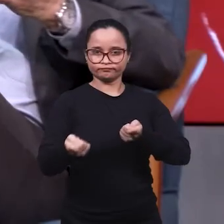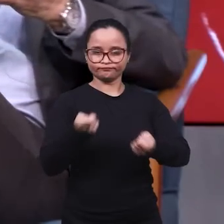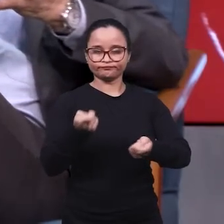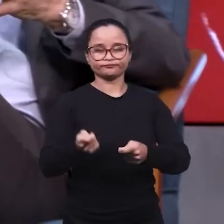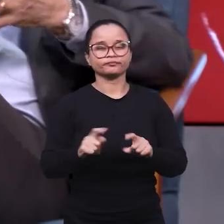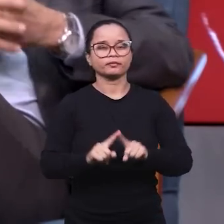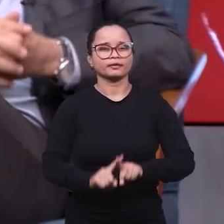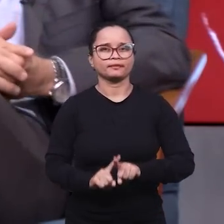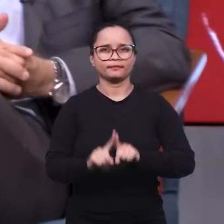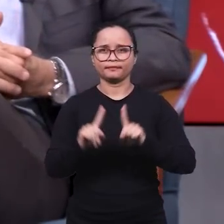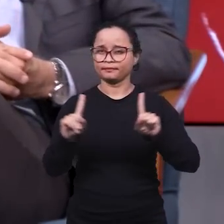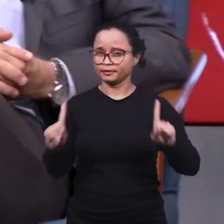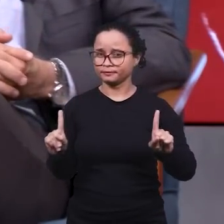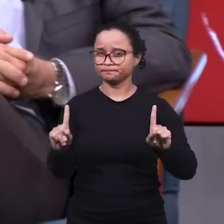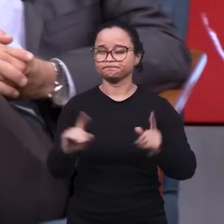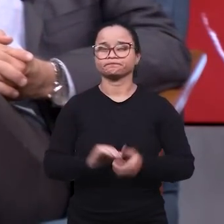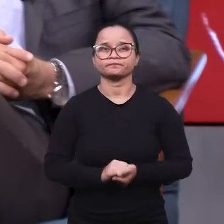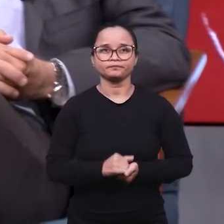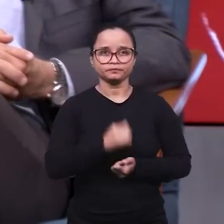Mas,